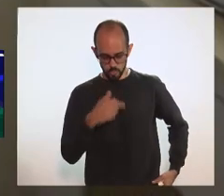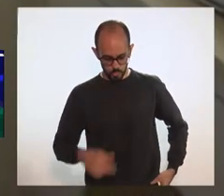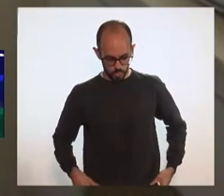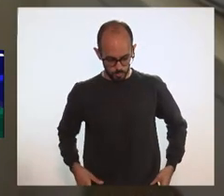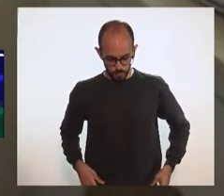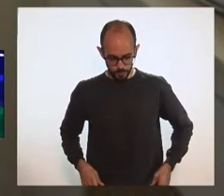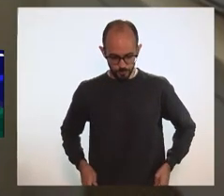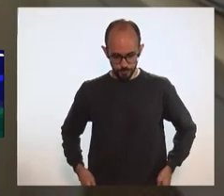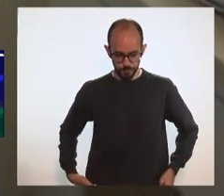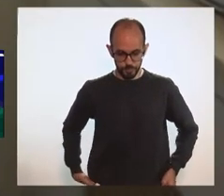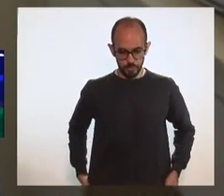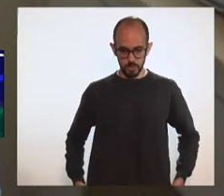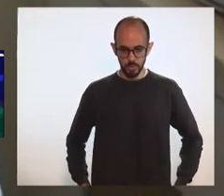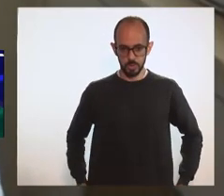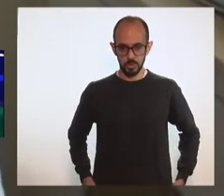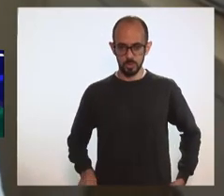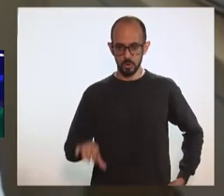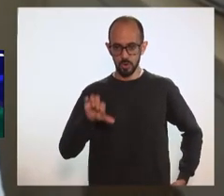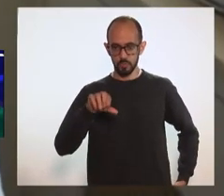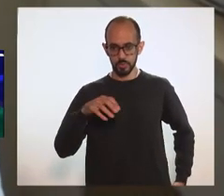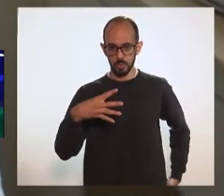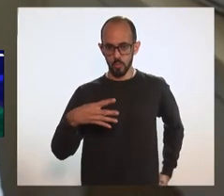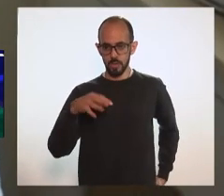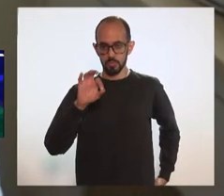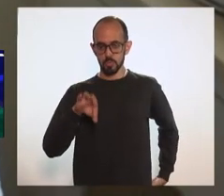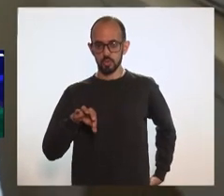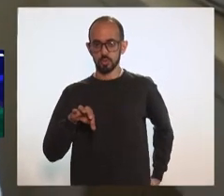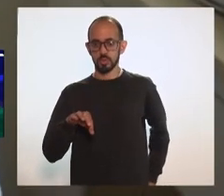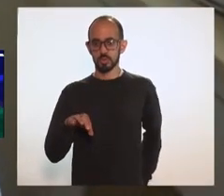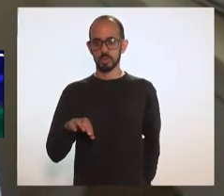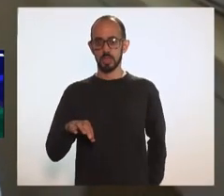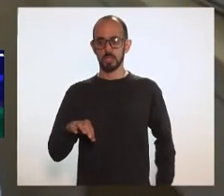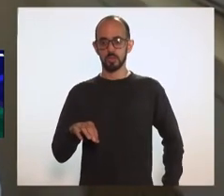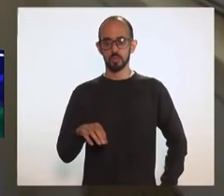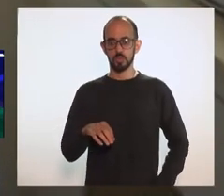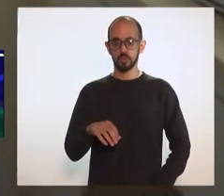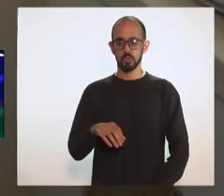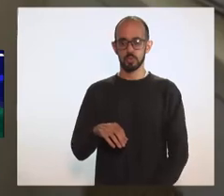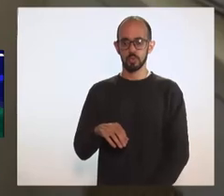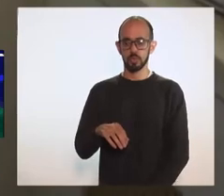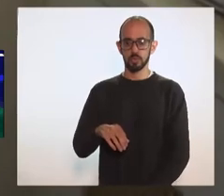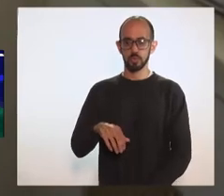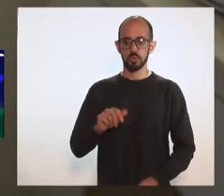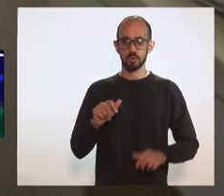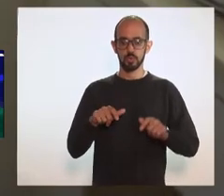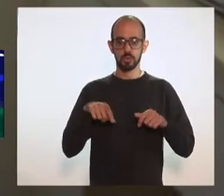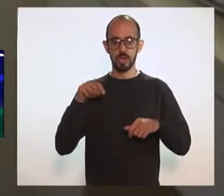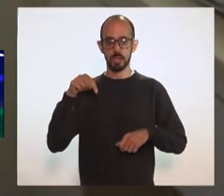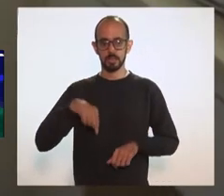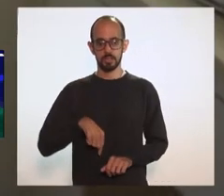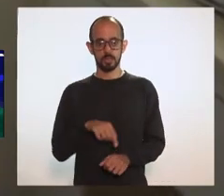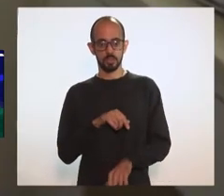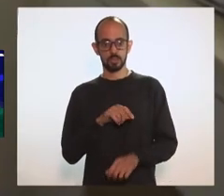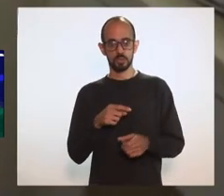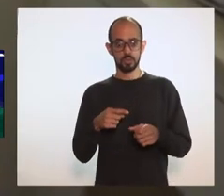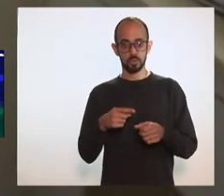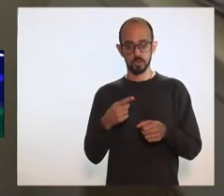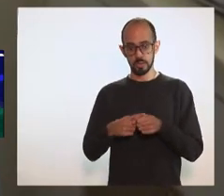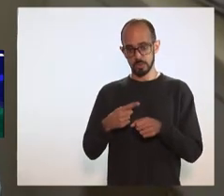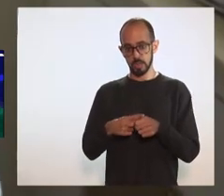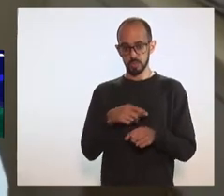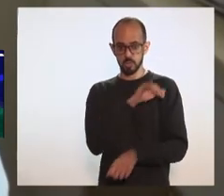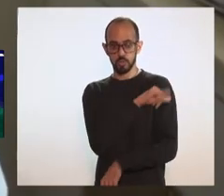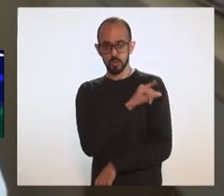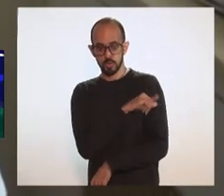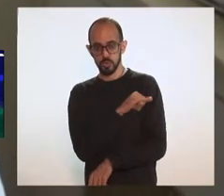Que 94% dos leitos de UTI da capital e do município de Caxias